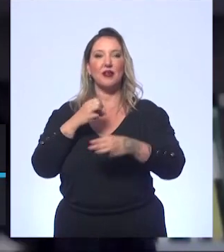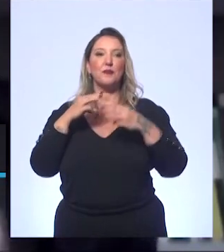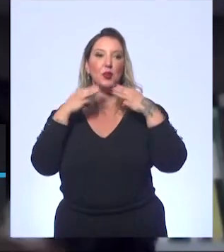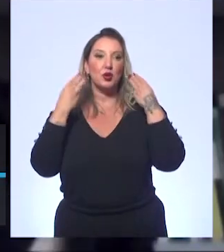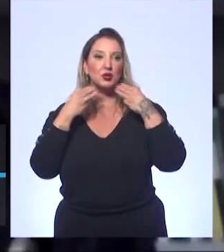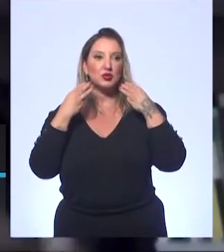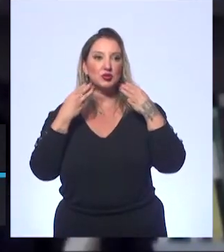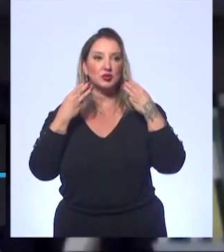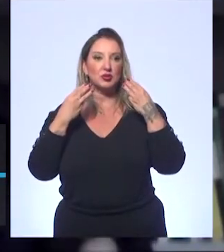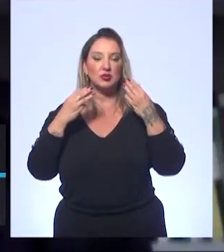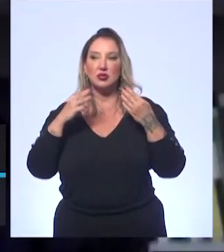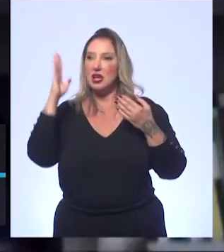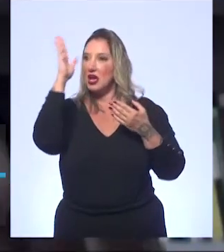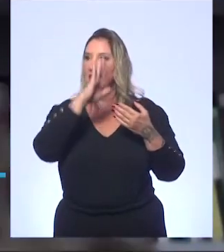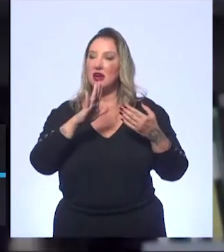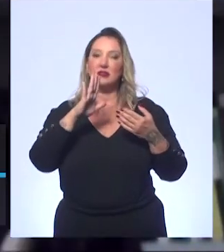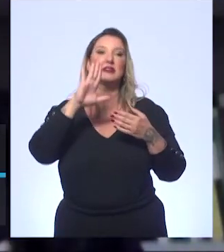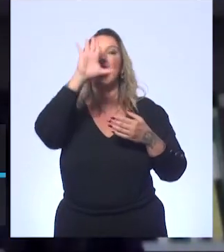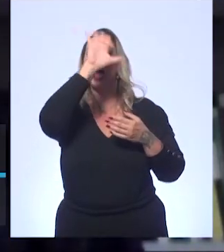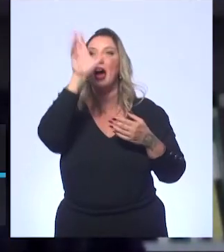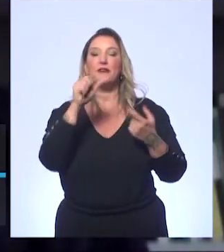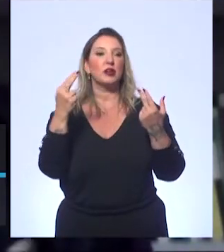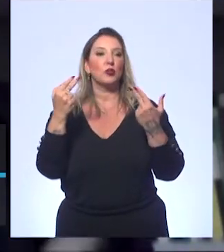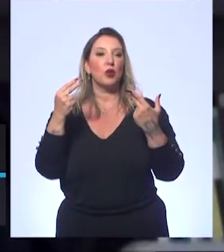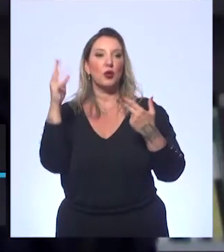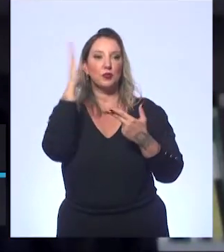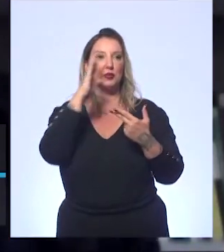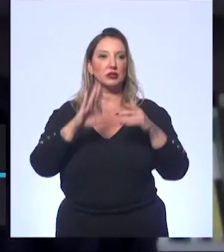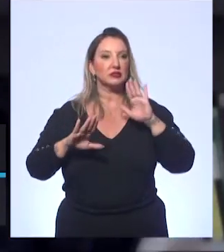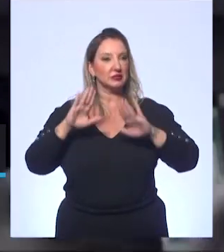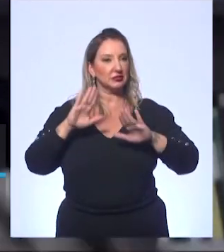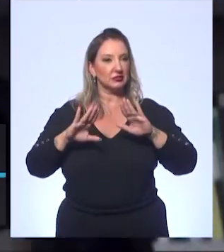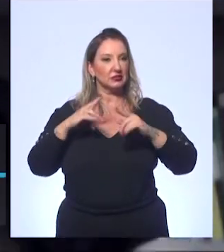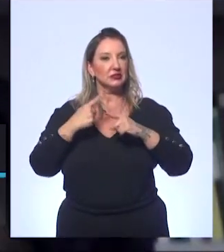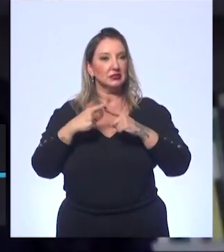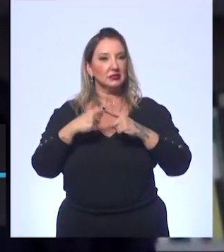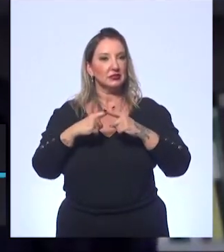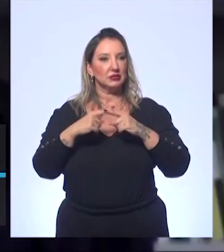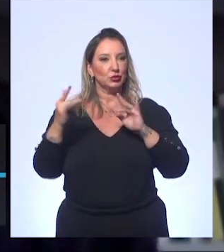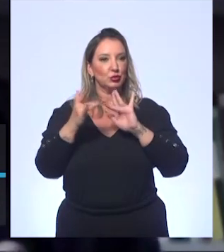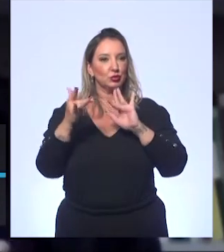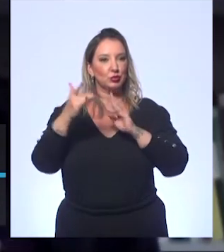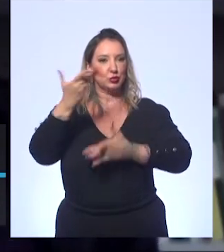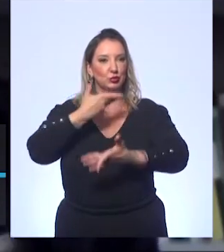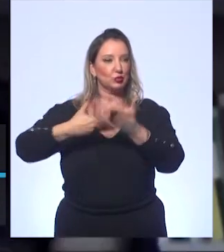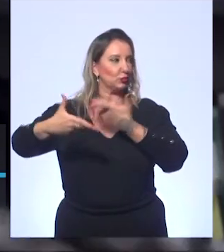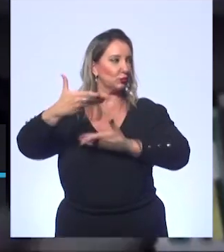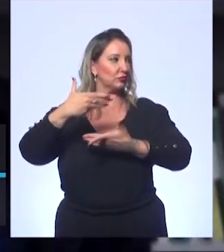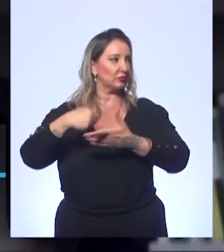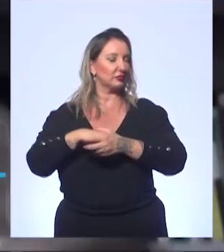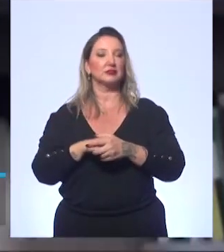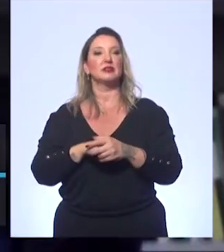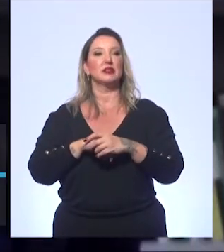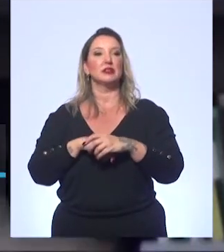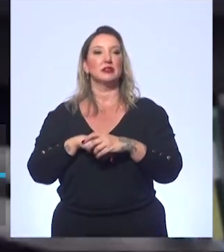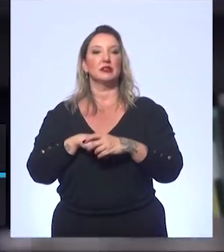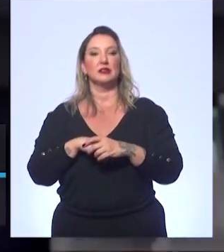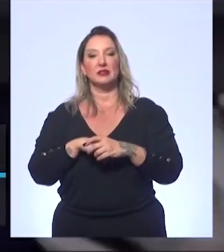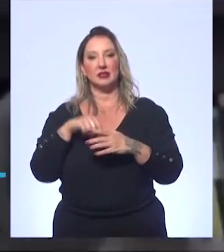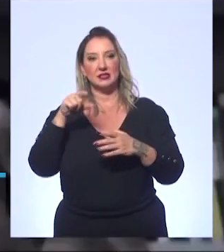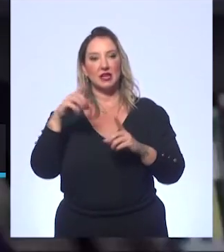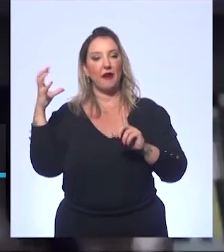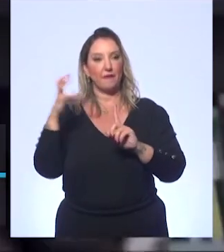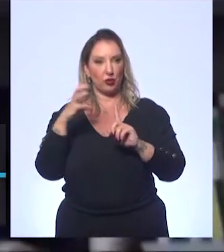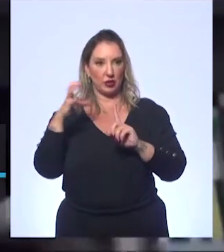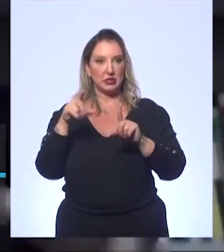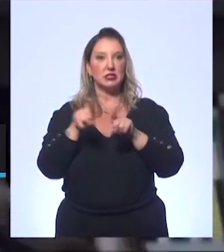Moçambique, ou em geral a África, ela é muito próxima do Brasil, talvez, né, por causa desse contato, né, dessa